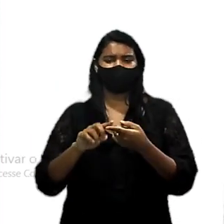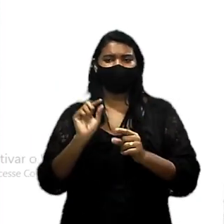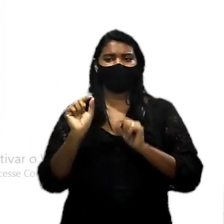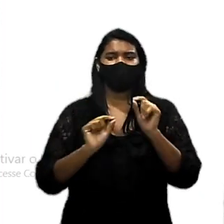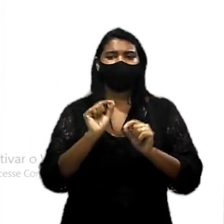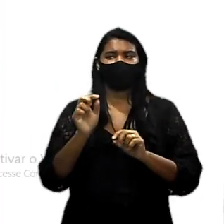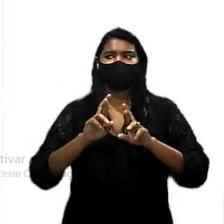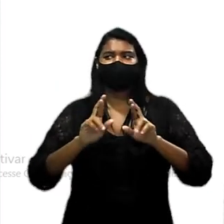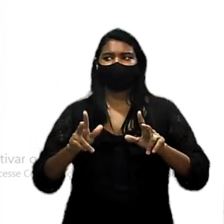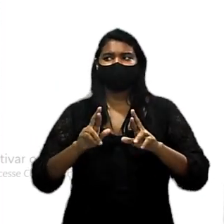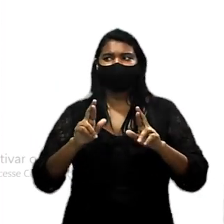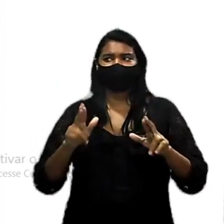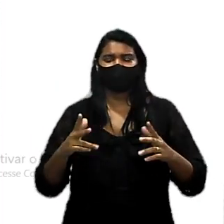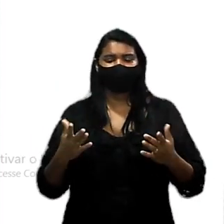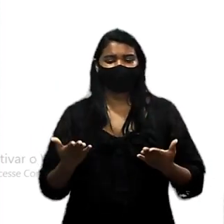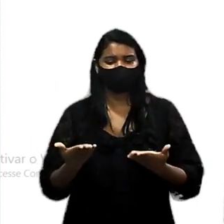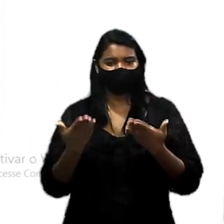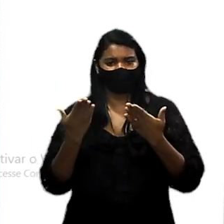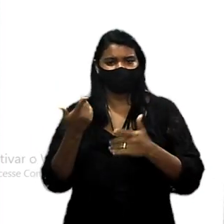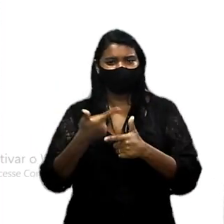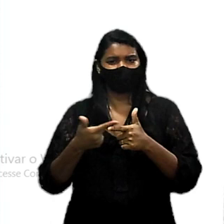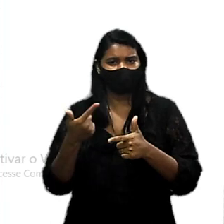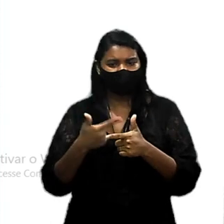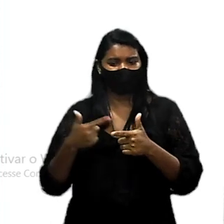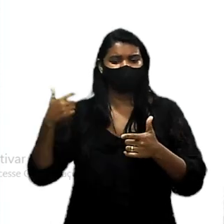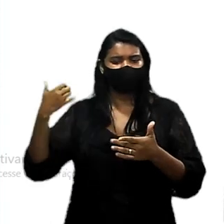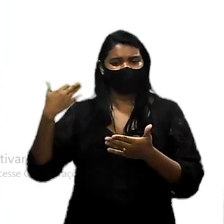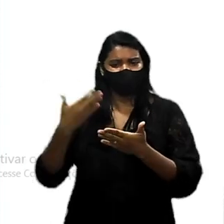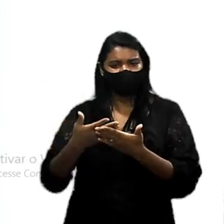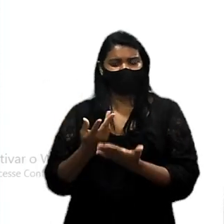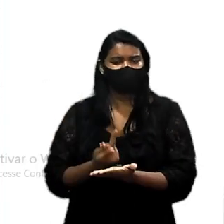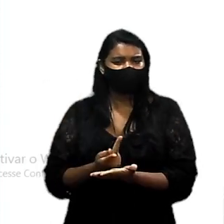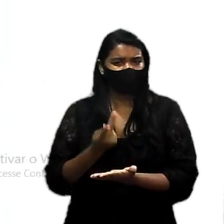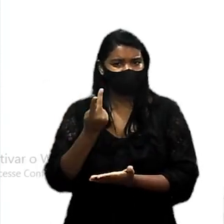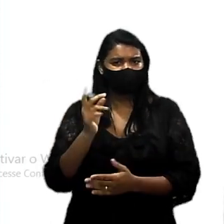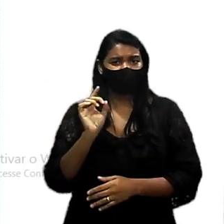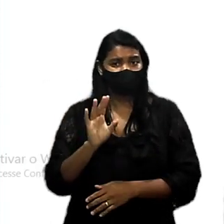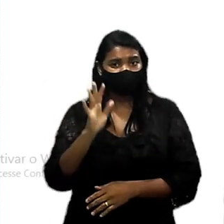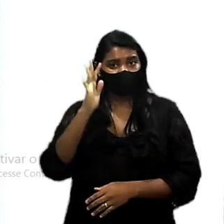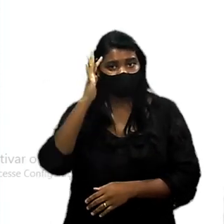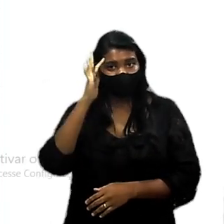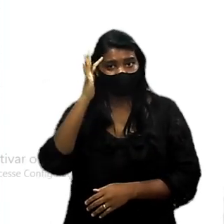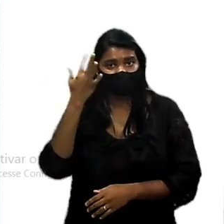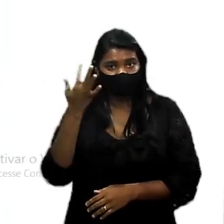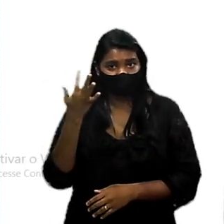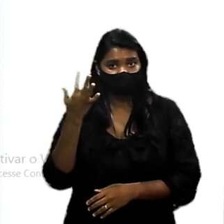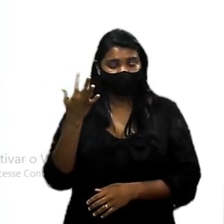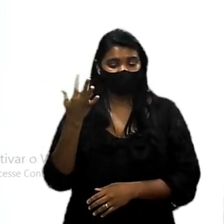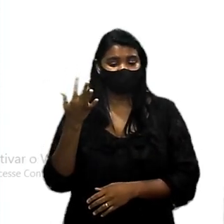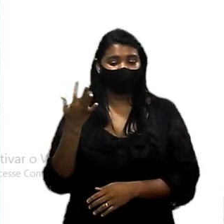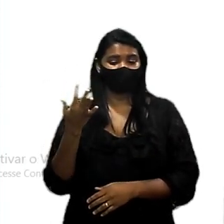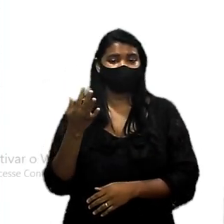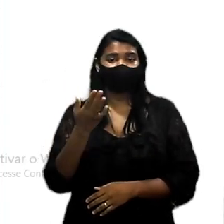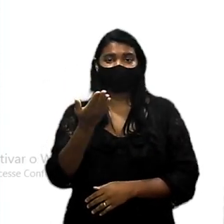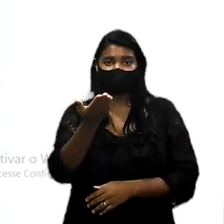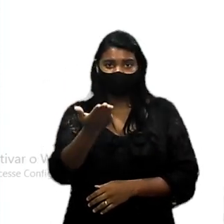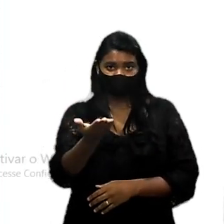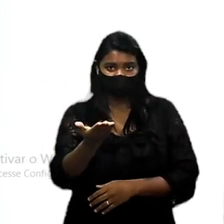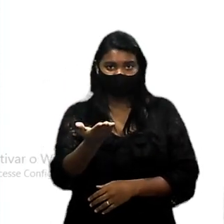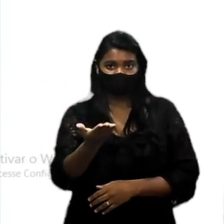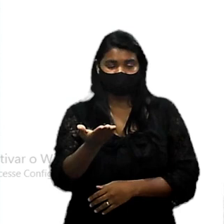dos diferentes conflitos existentes, ele só vai ser solucionado na medida em que